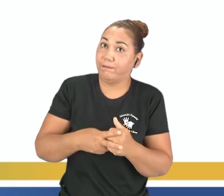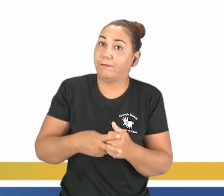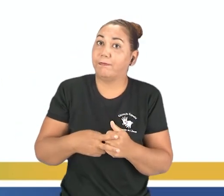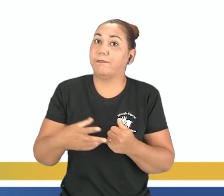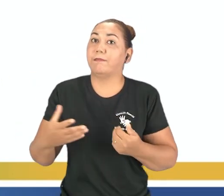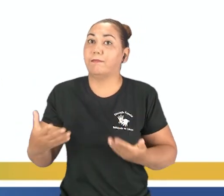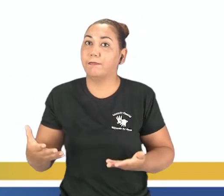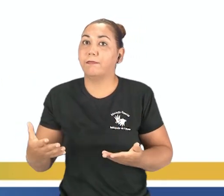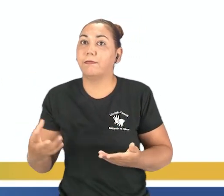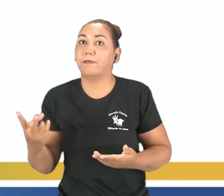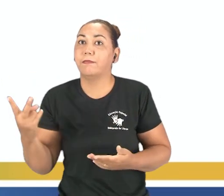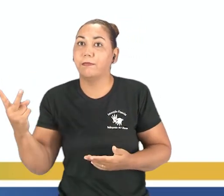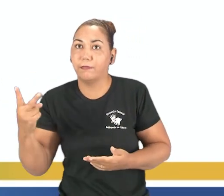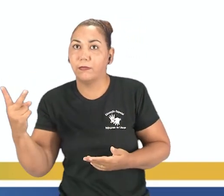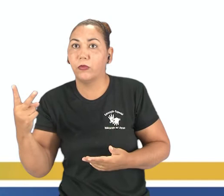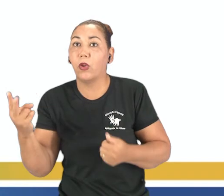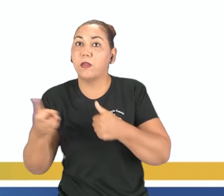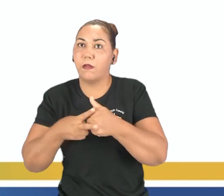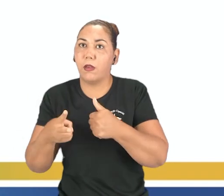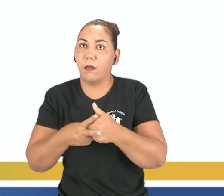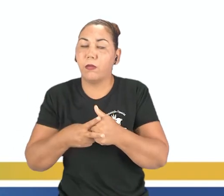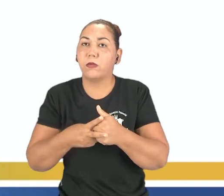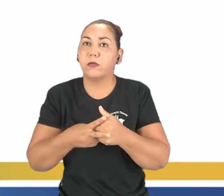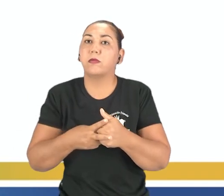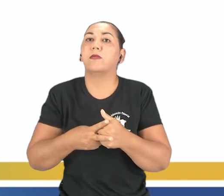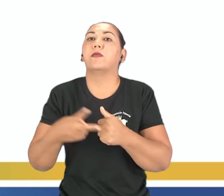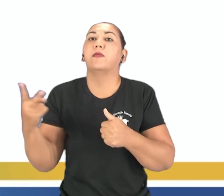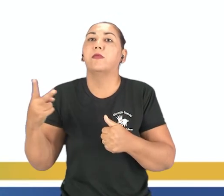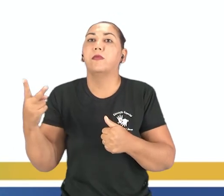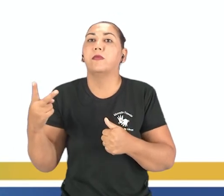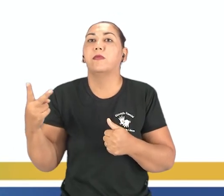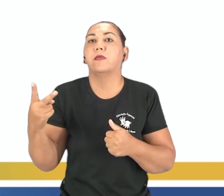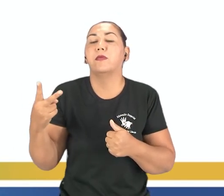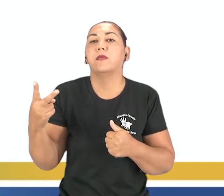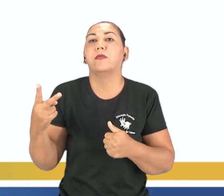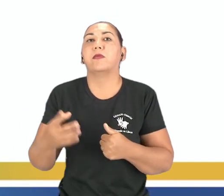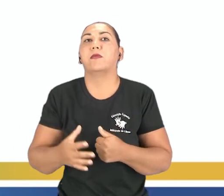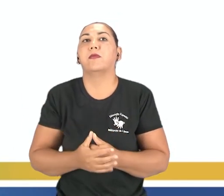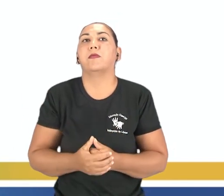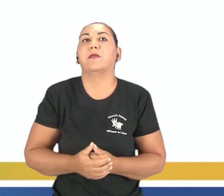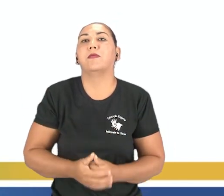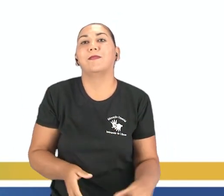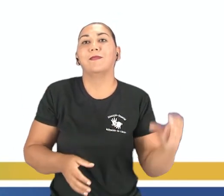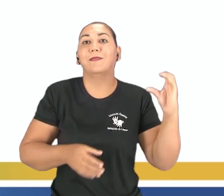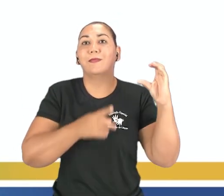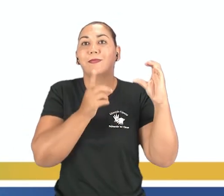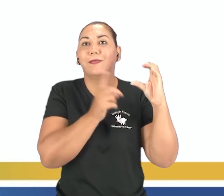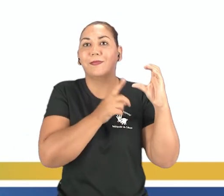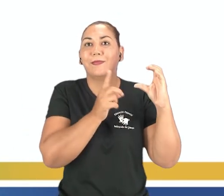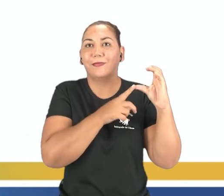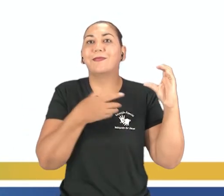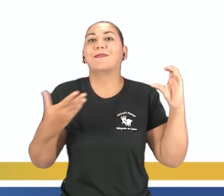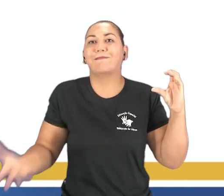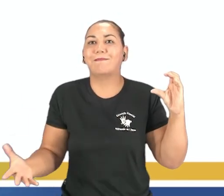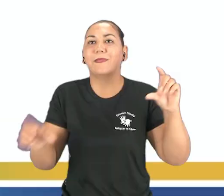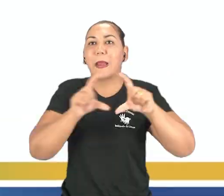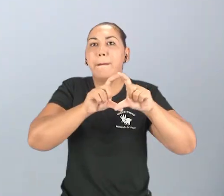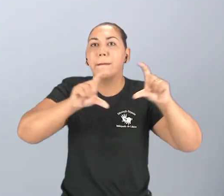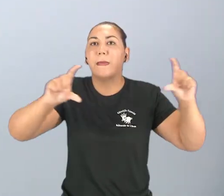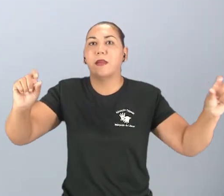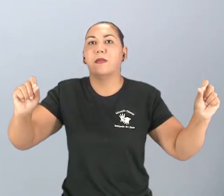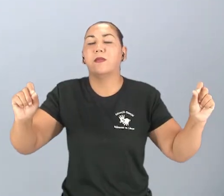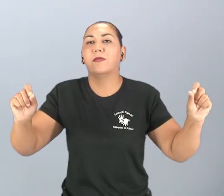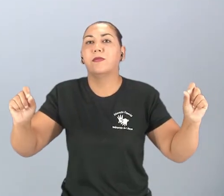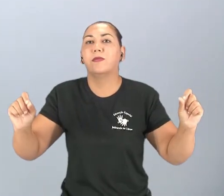aí 2 verbos, né? 2 orações e o nosso gabarito ali vai ser a letra C. Um período composto por